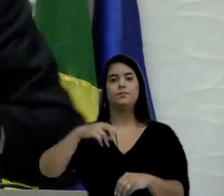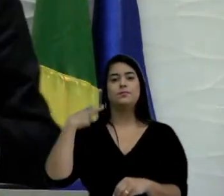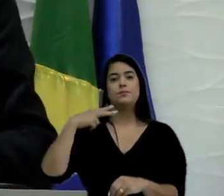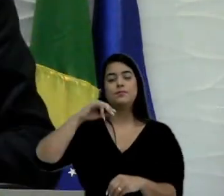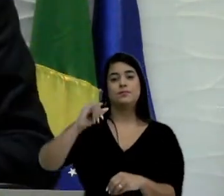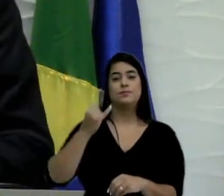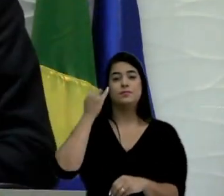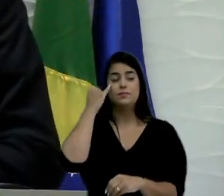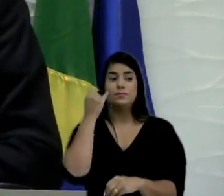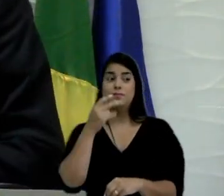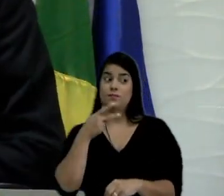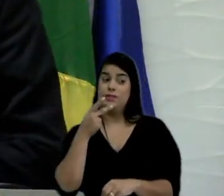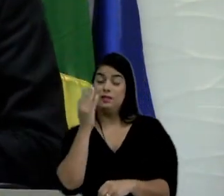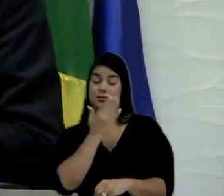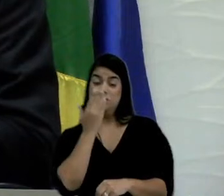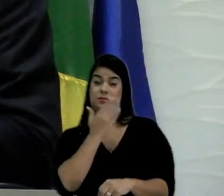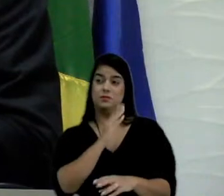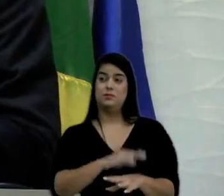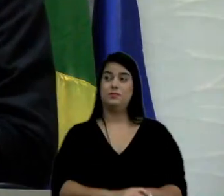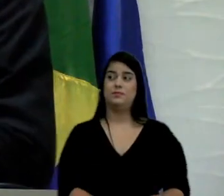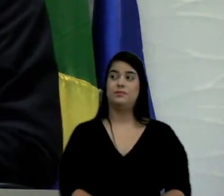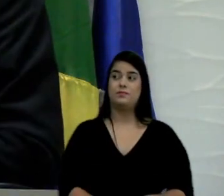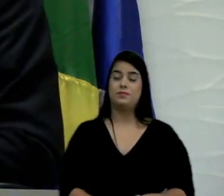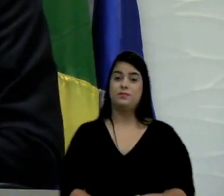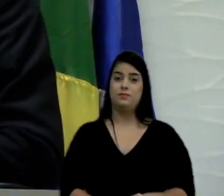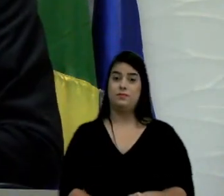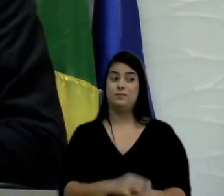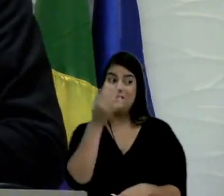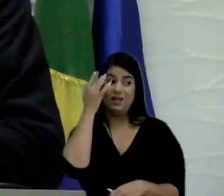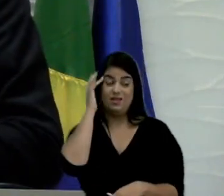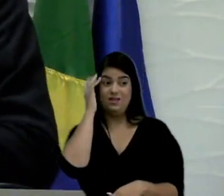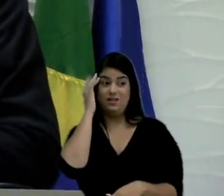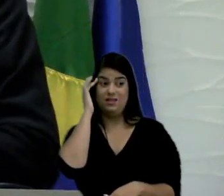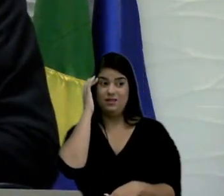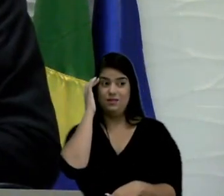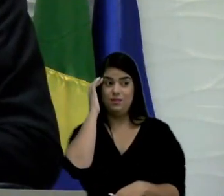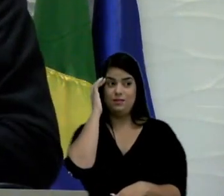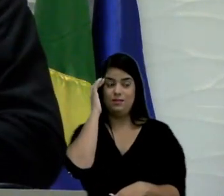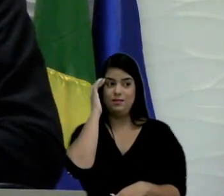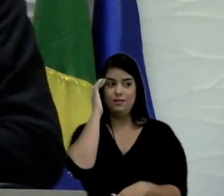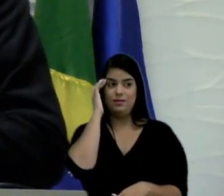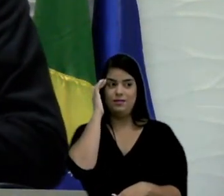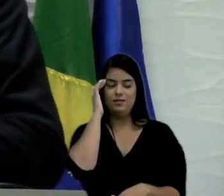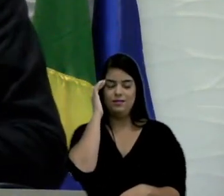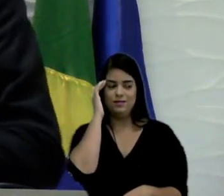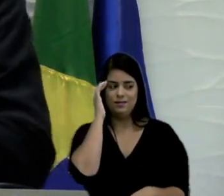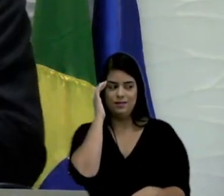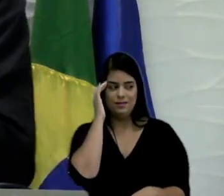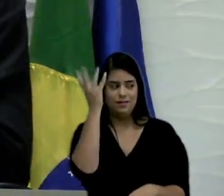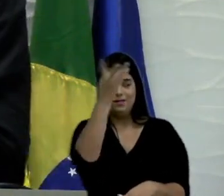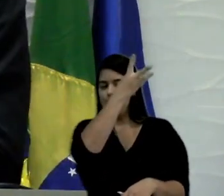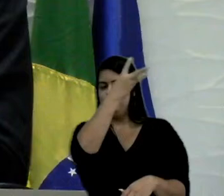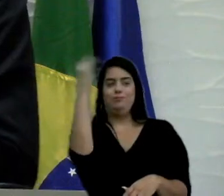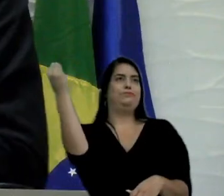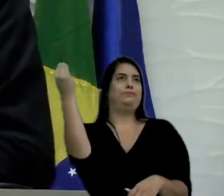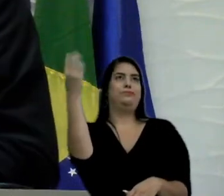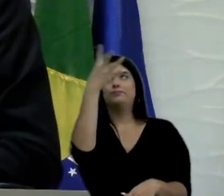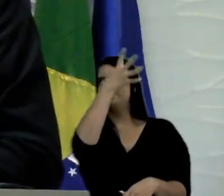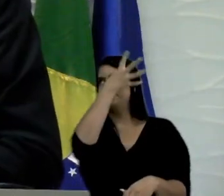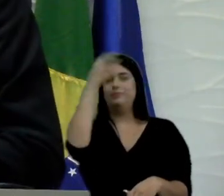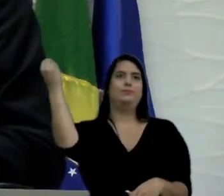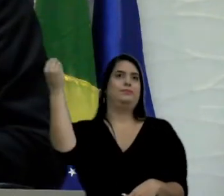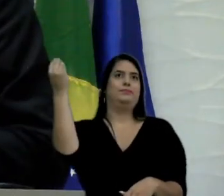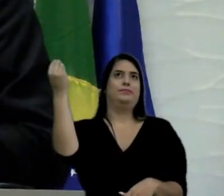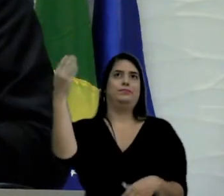tinha visto eu acho que ele pegou uma amnésia porque eu e ele estávamos lá no povoado do